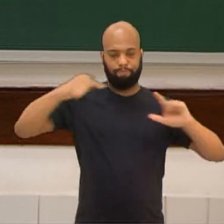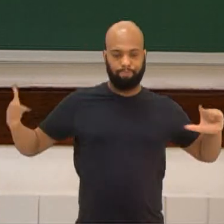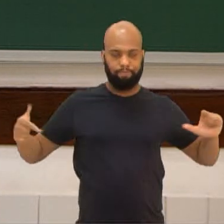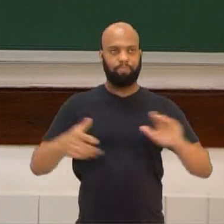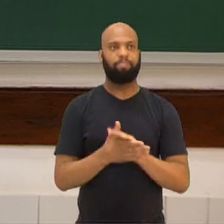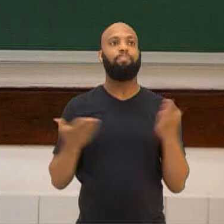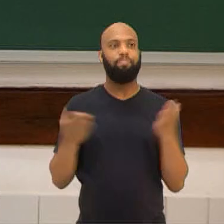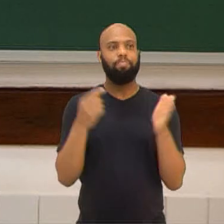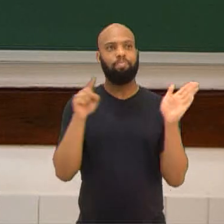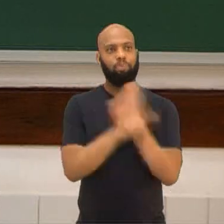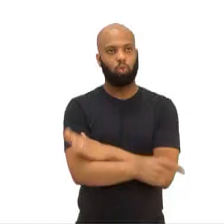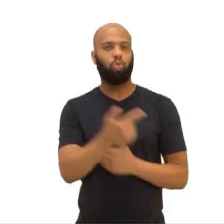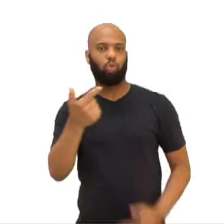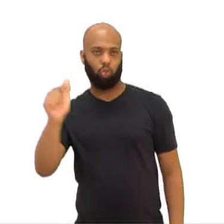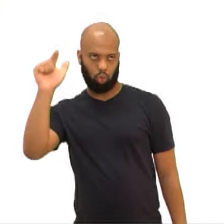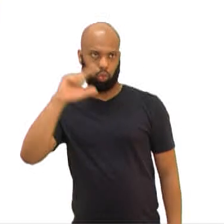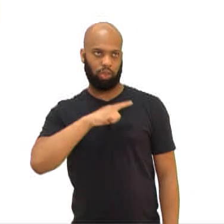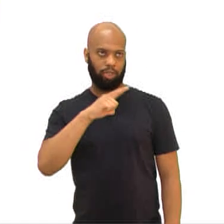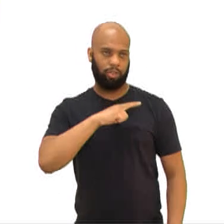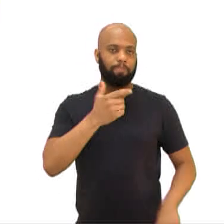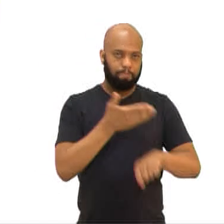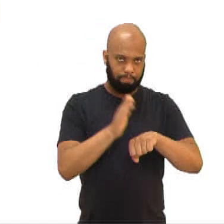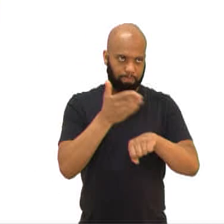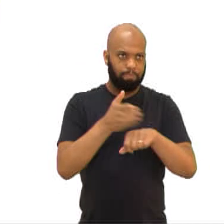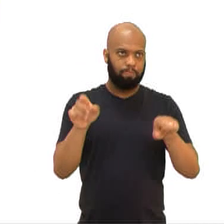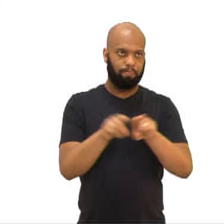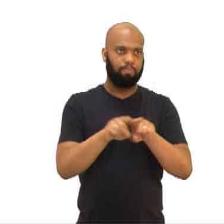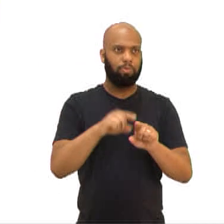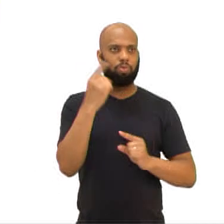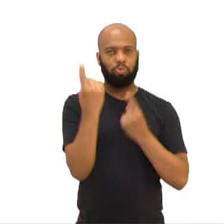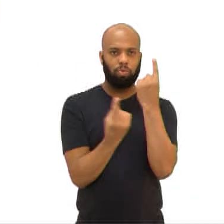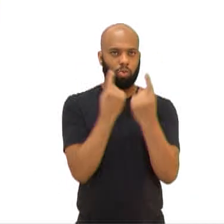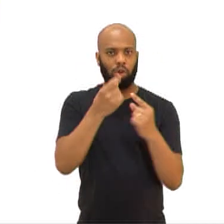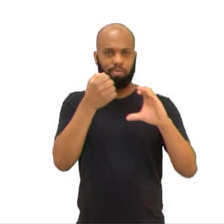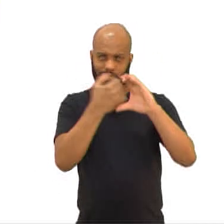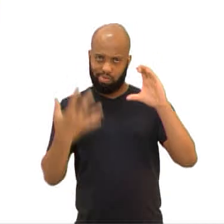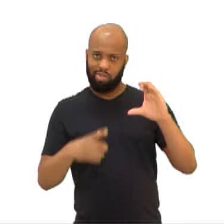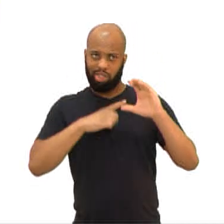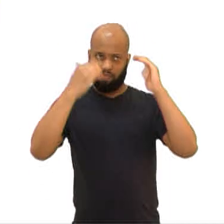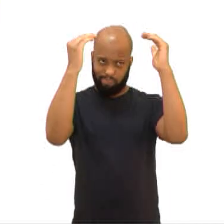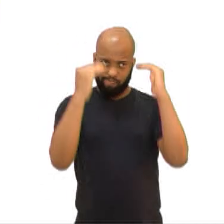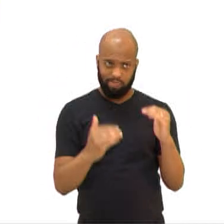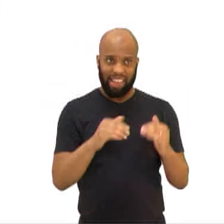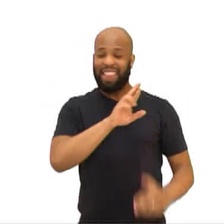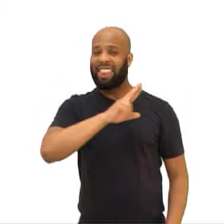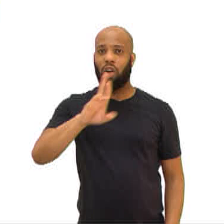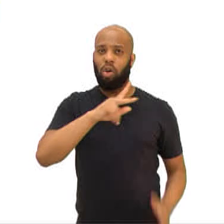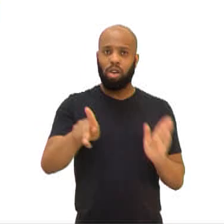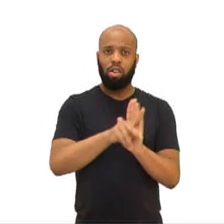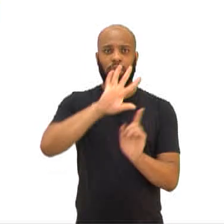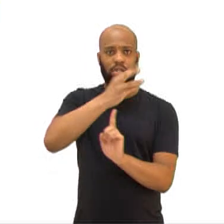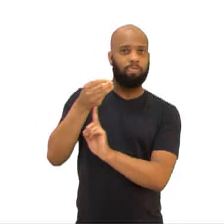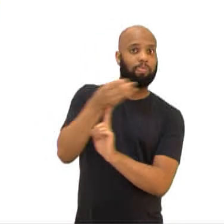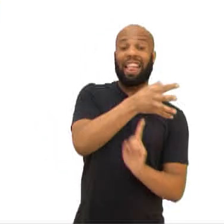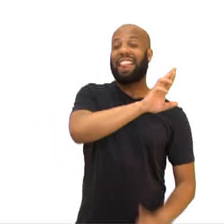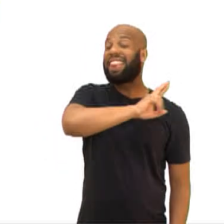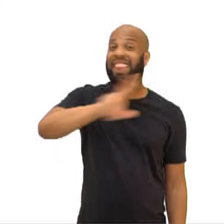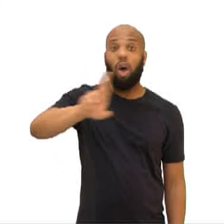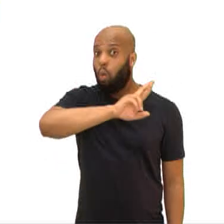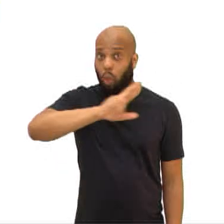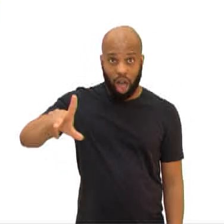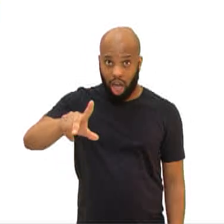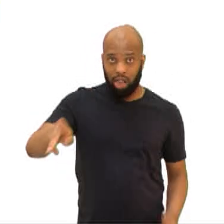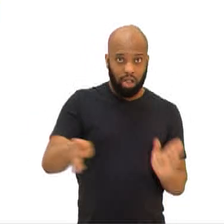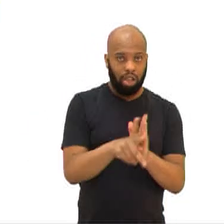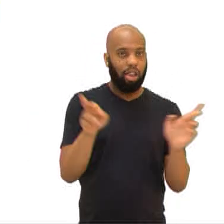Um quiz para a gente exercitar agora. Qual das características abaixo não se aplica à Semana de Arte Moderna? Qual